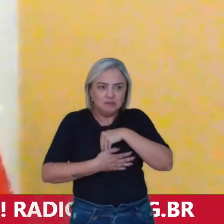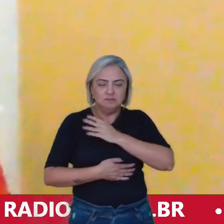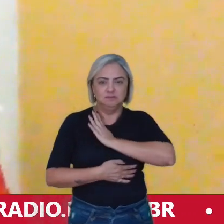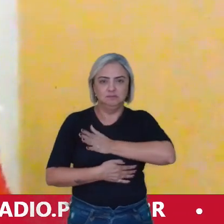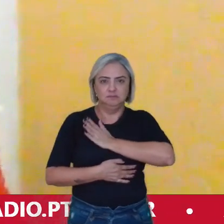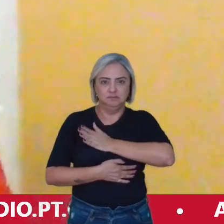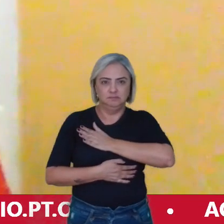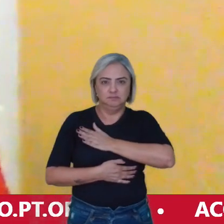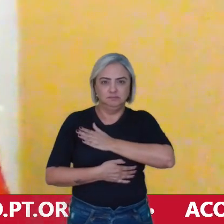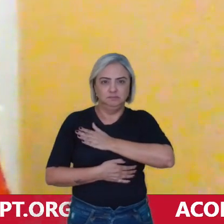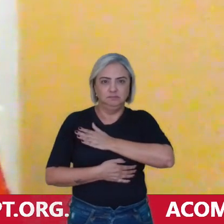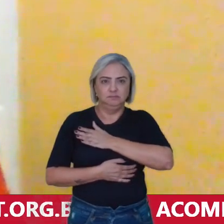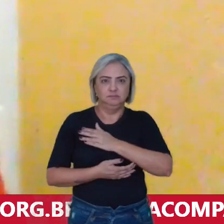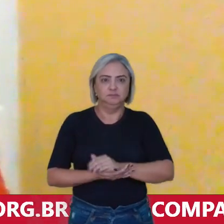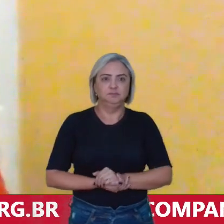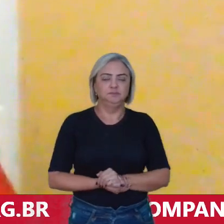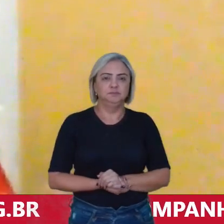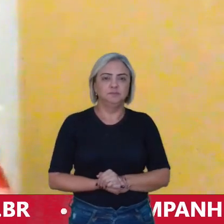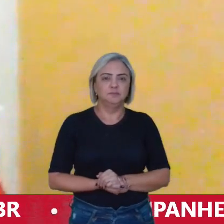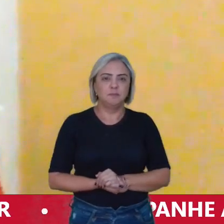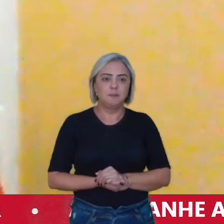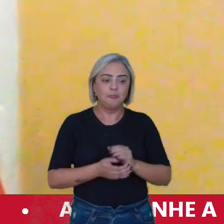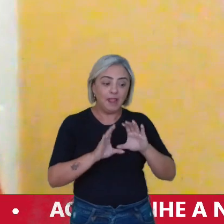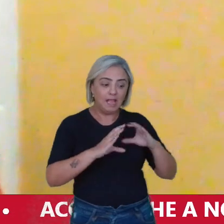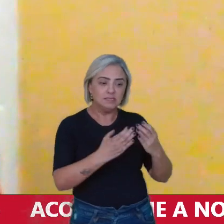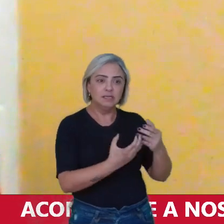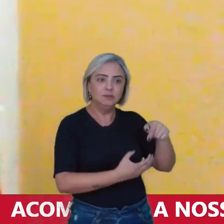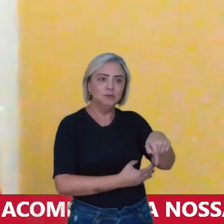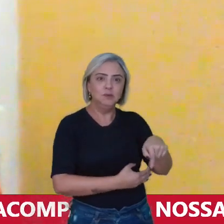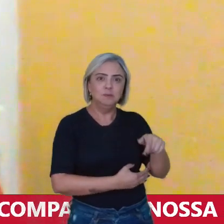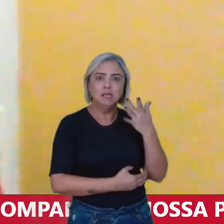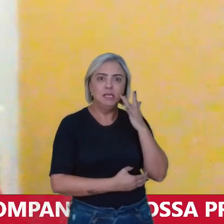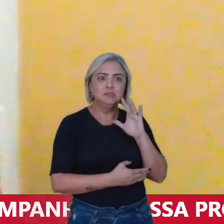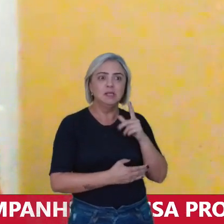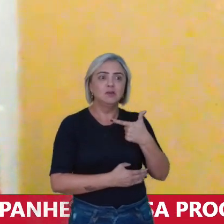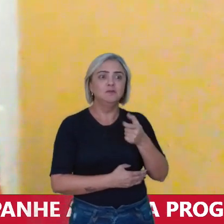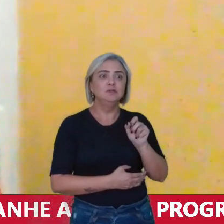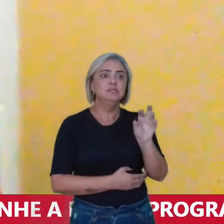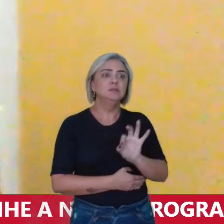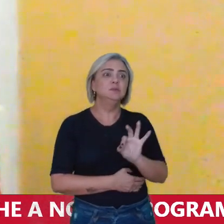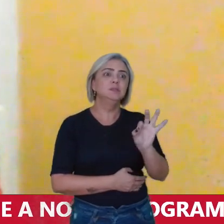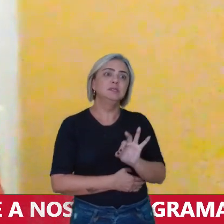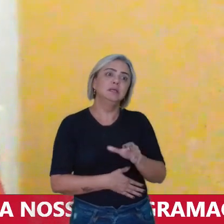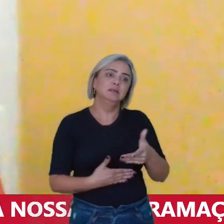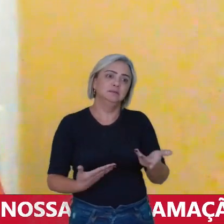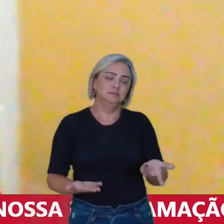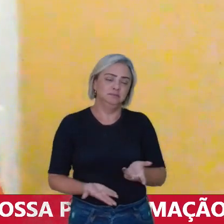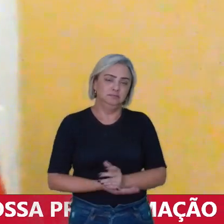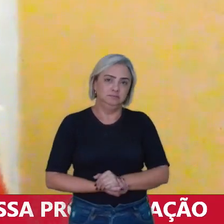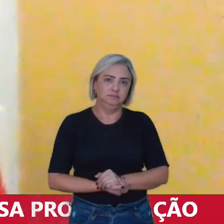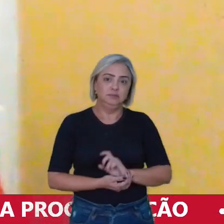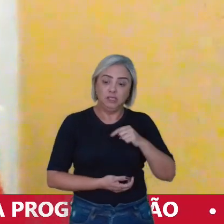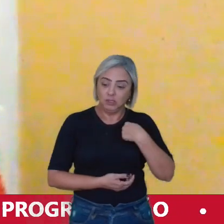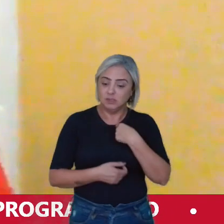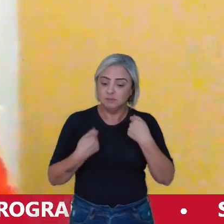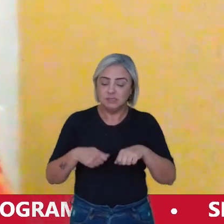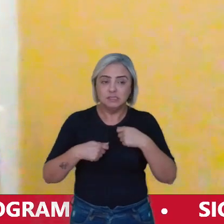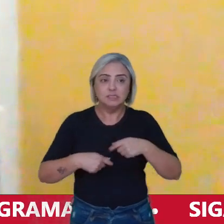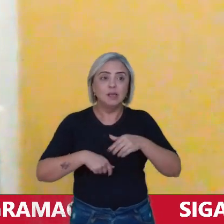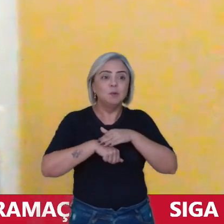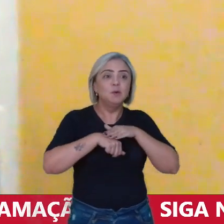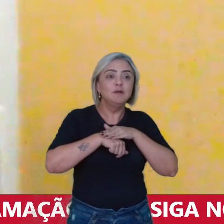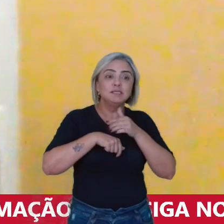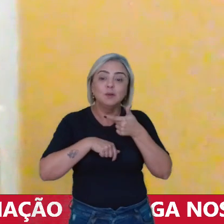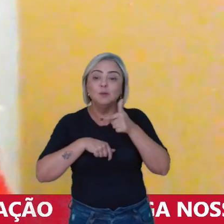coração, né, essa turma aí que não sai desses 25%, entendeu? A gente precisa dialogar com